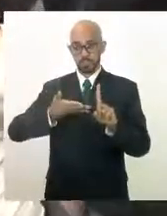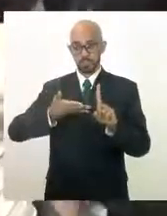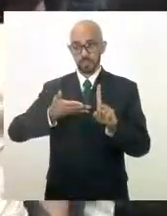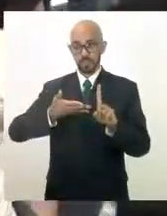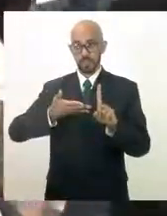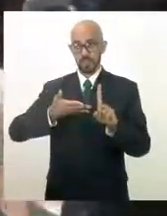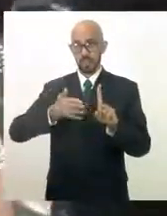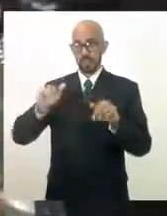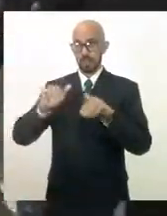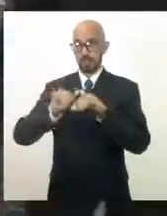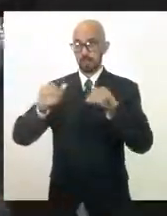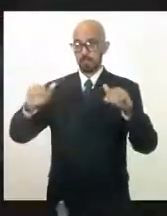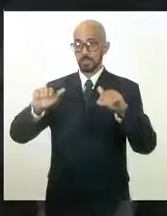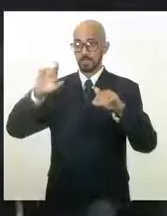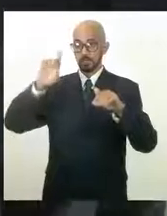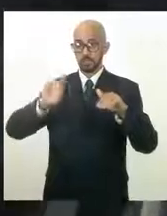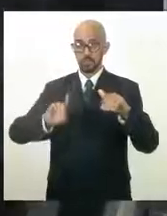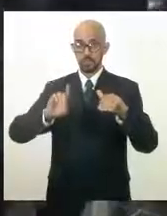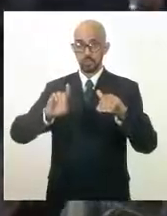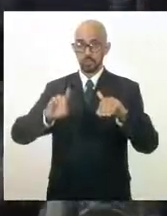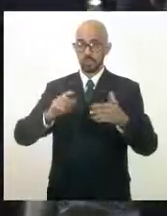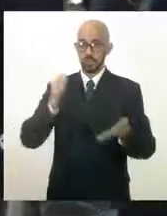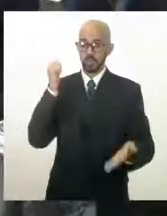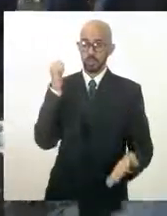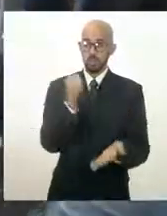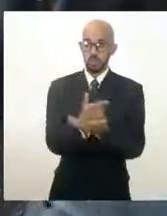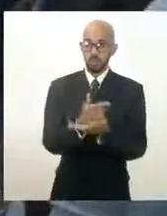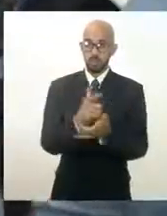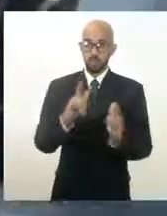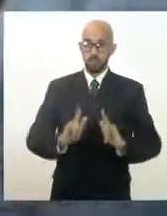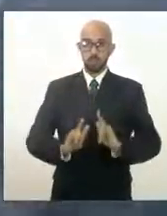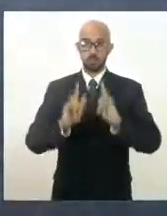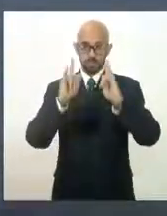àquela mesa diretora que foi a mesa que adquiriu o prédio.